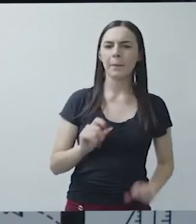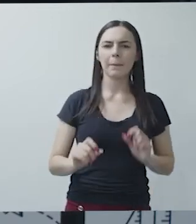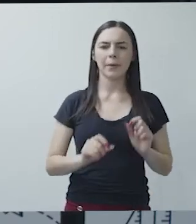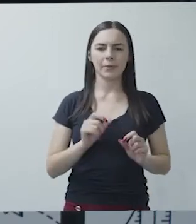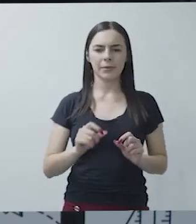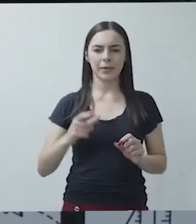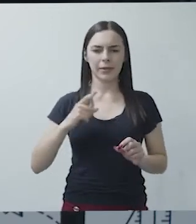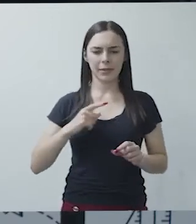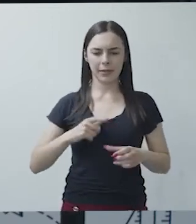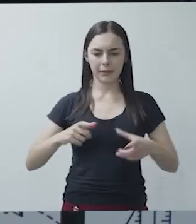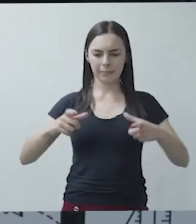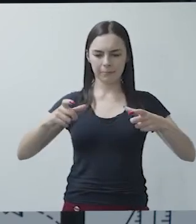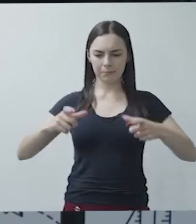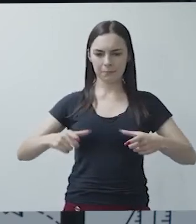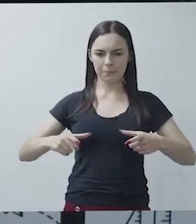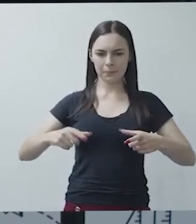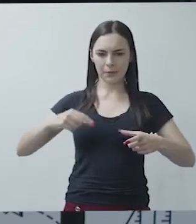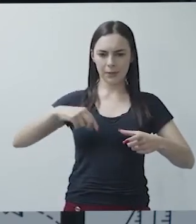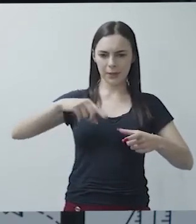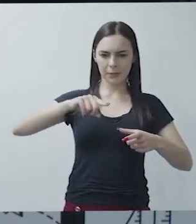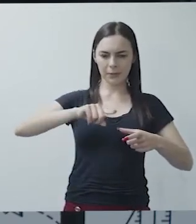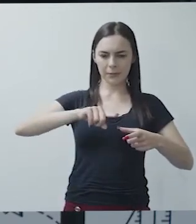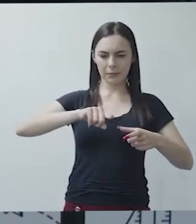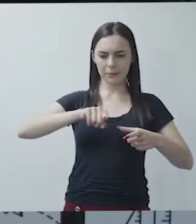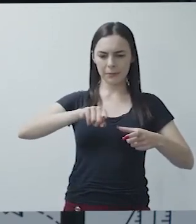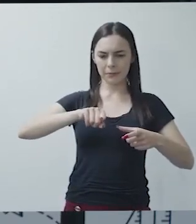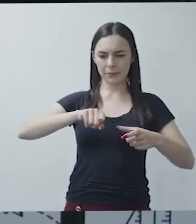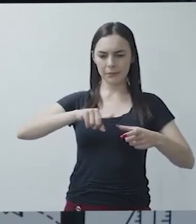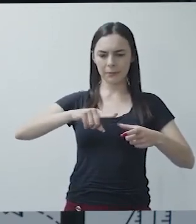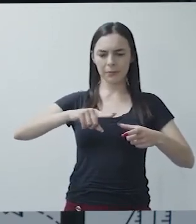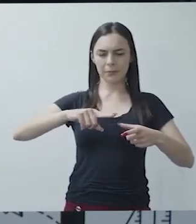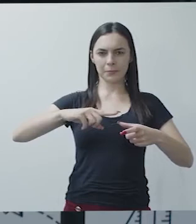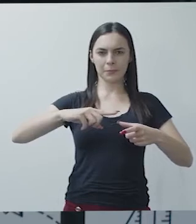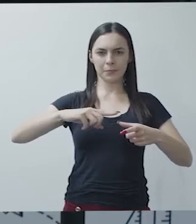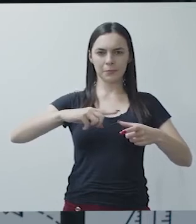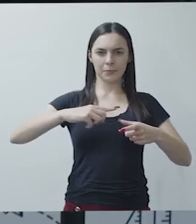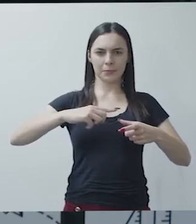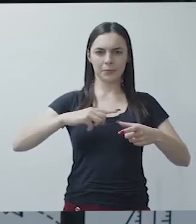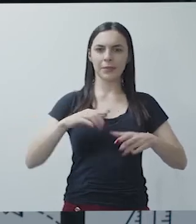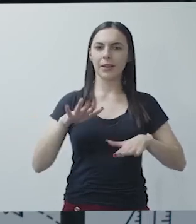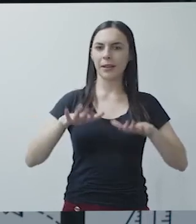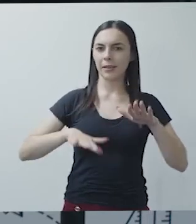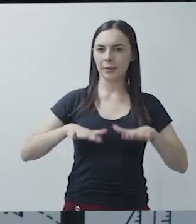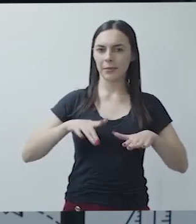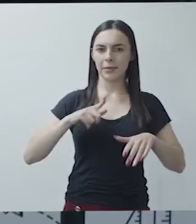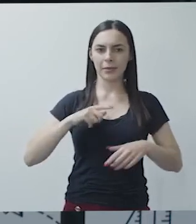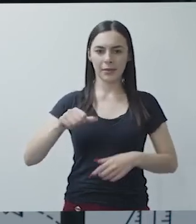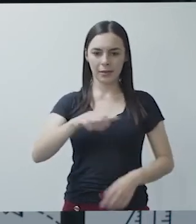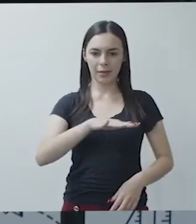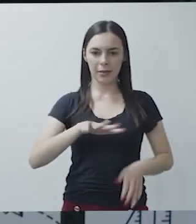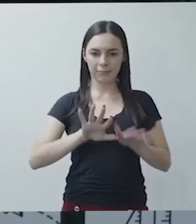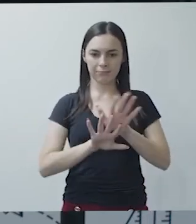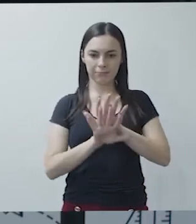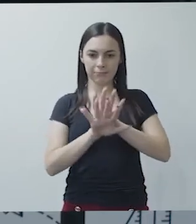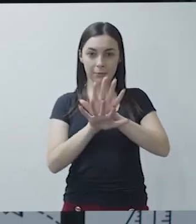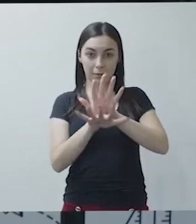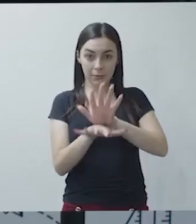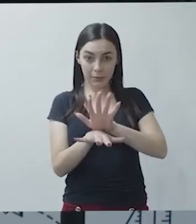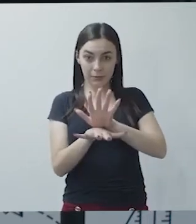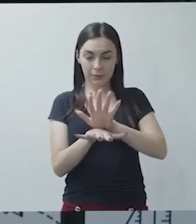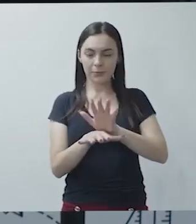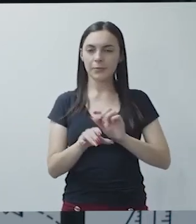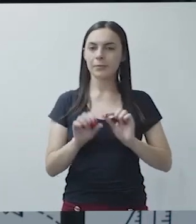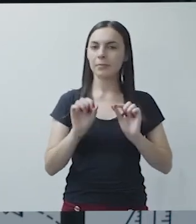no meio. Então, conforme ficava a sombra desse ponteiro ali no meio, ele ficava parado, esse